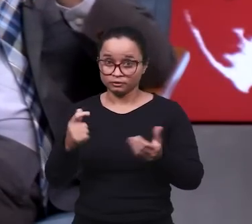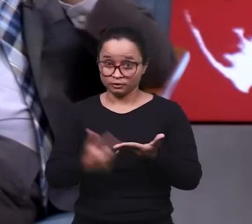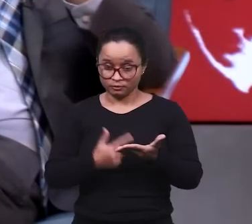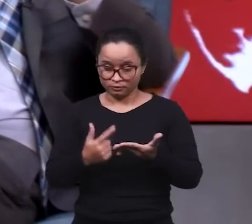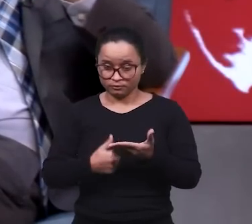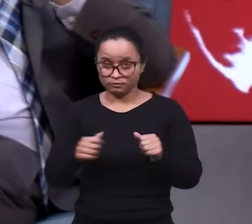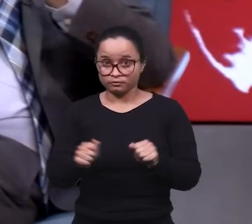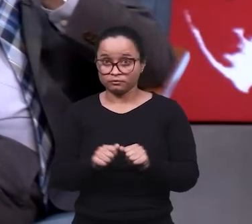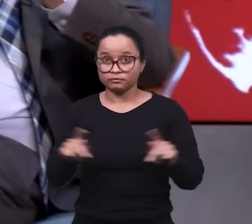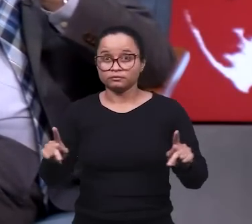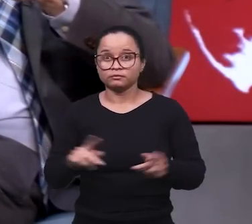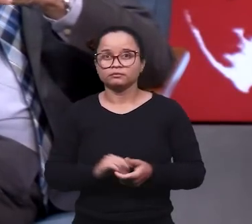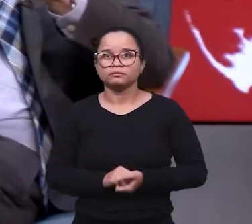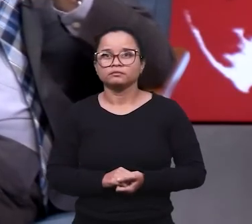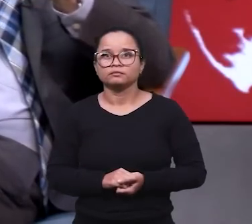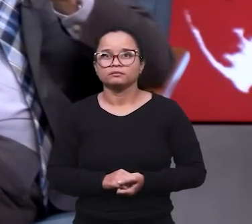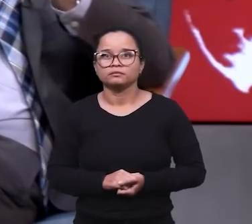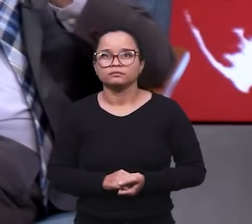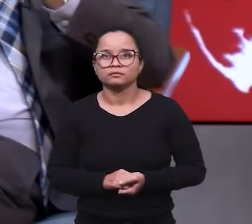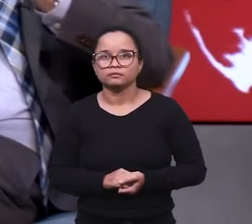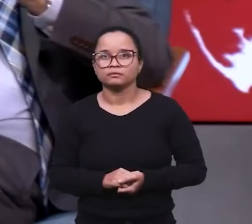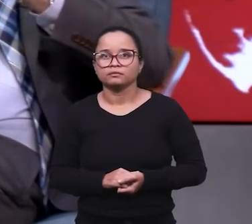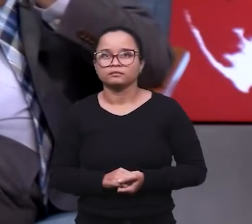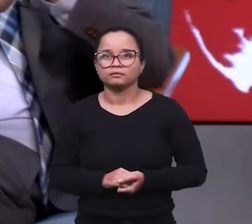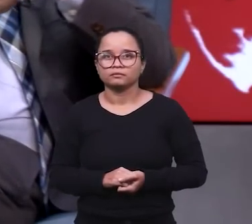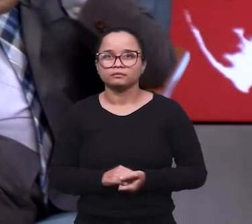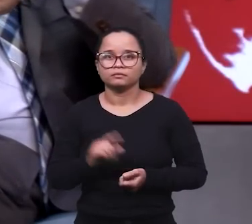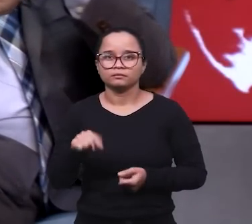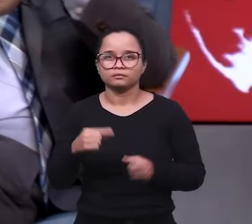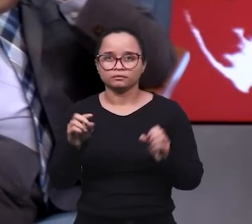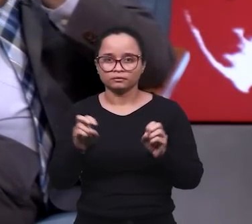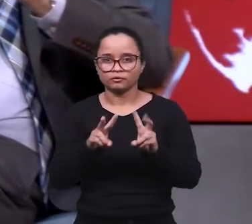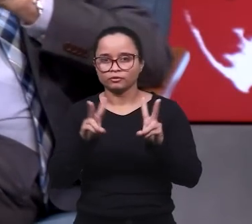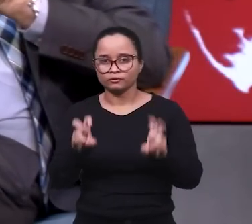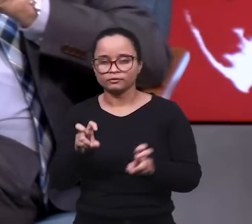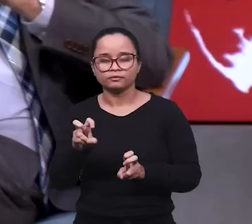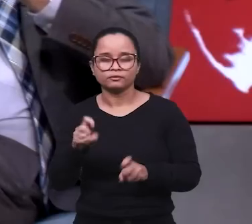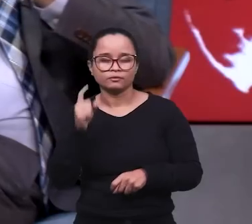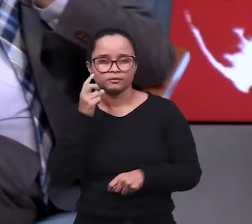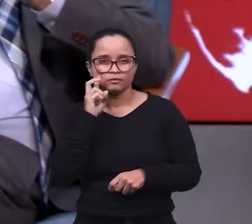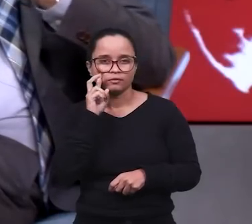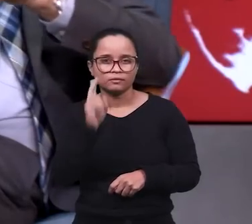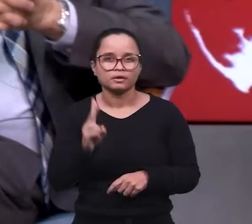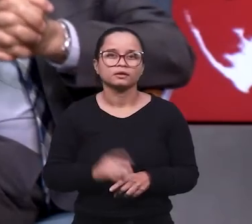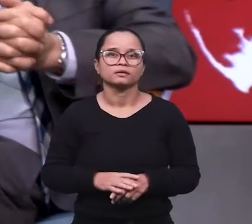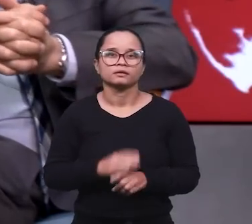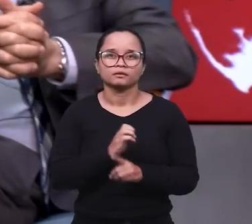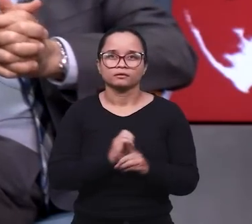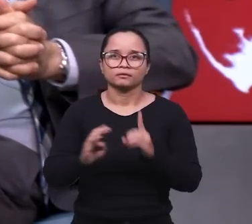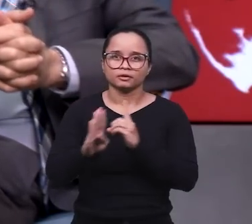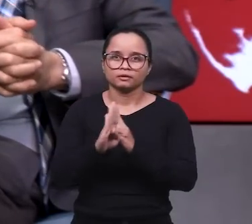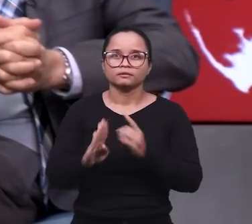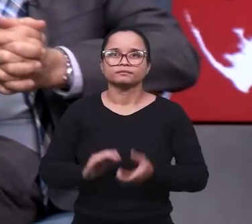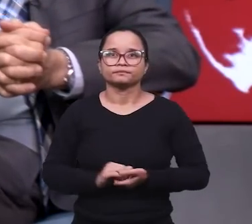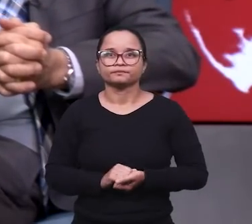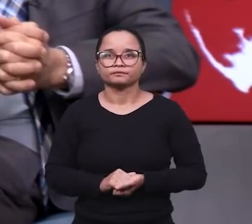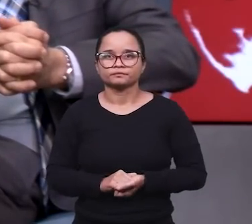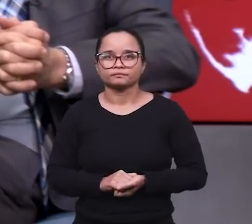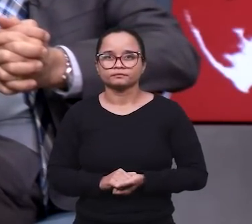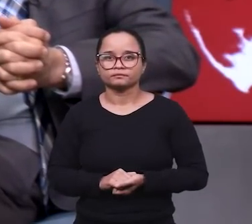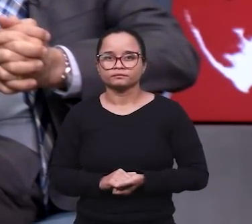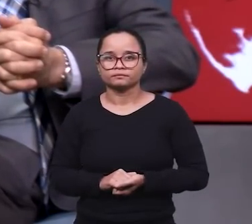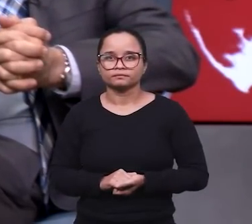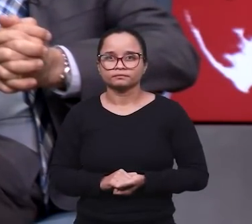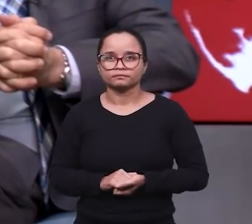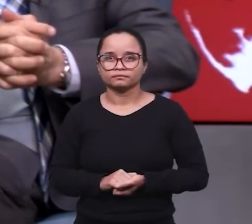Apocalipse, não vou entrar no livro de Apocalipse, que é o assunto que vocês vão ver nas próximas EBDs.